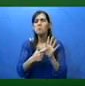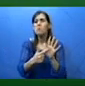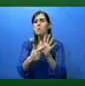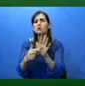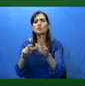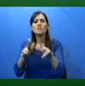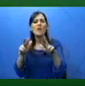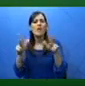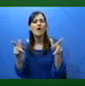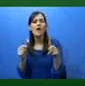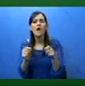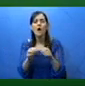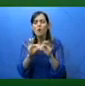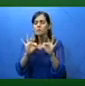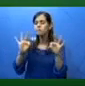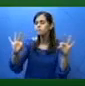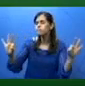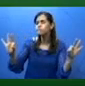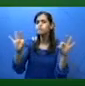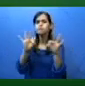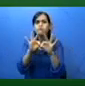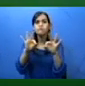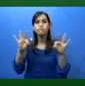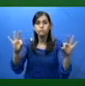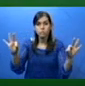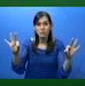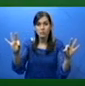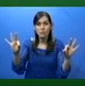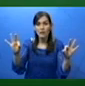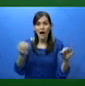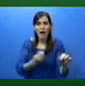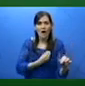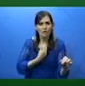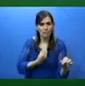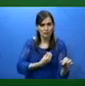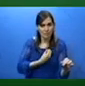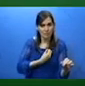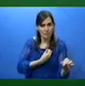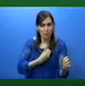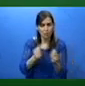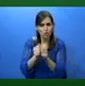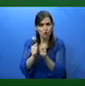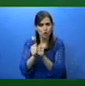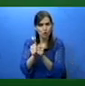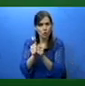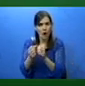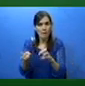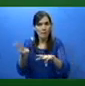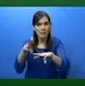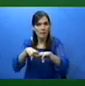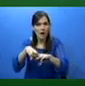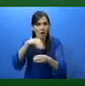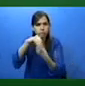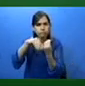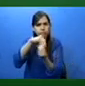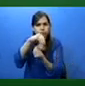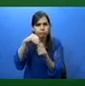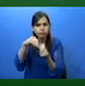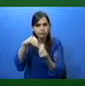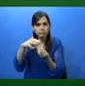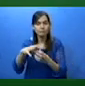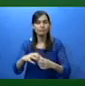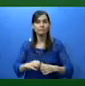de medida relacionando a vida cotidiana com a matemática. Unidade de medida de massa, na página